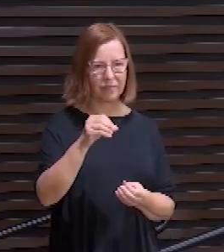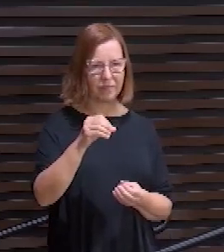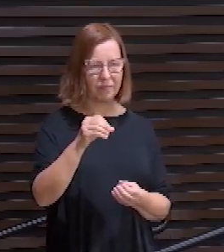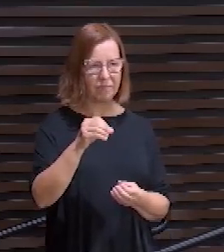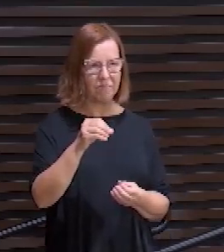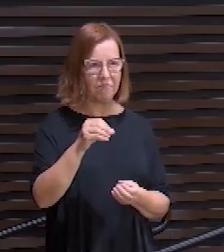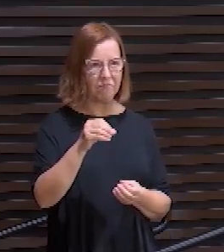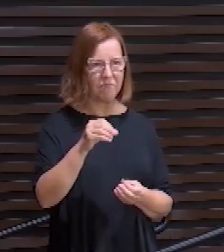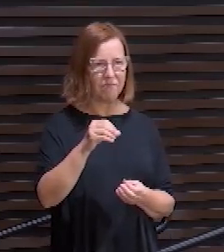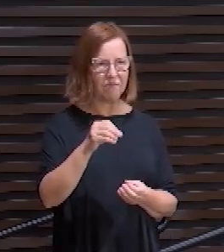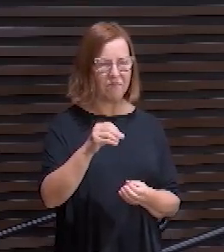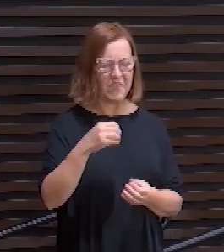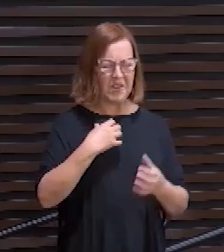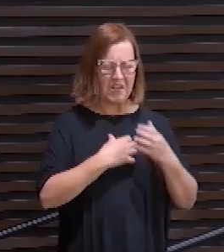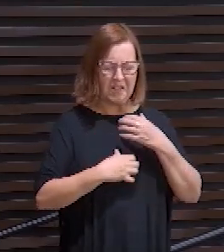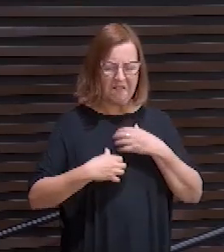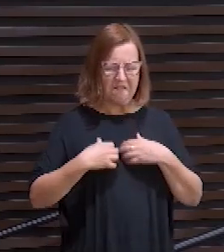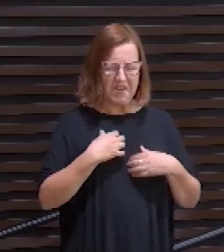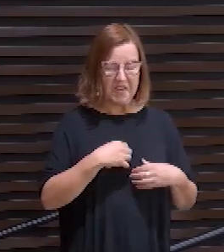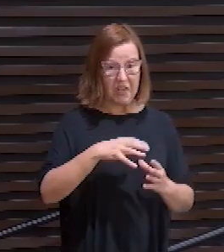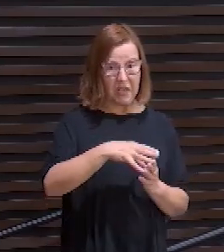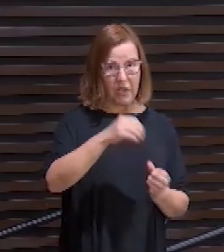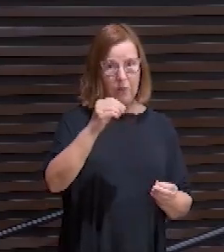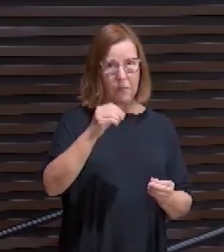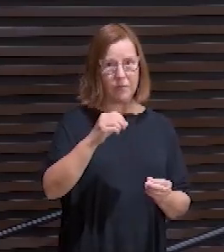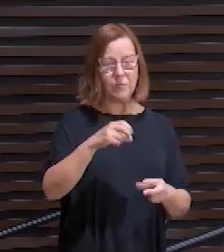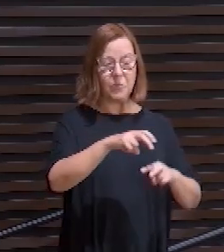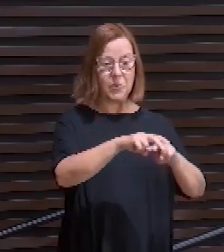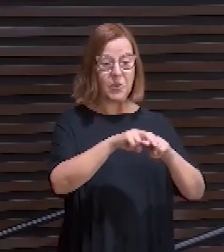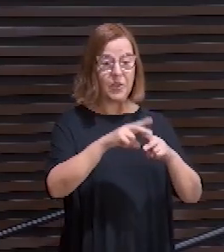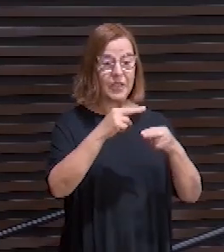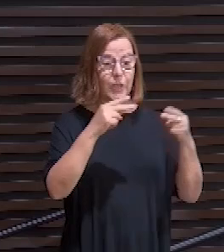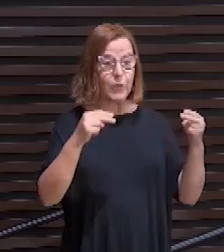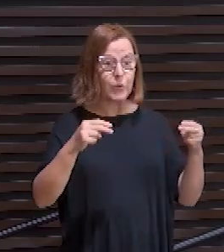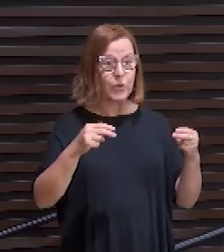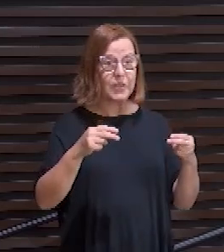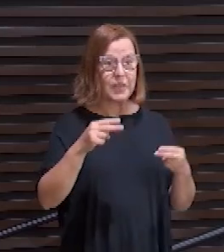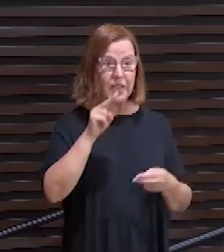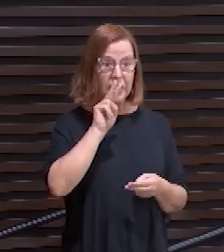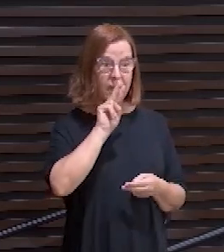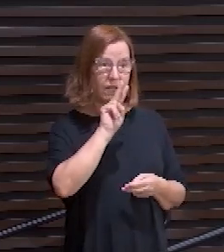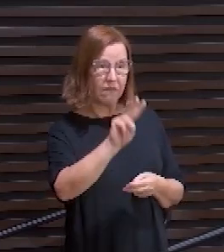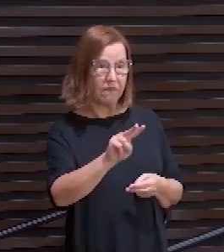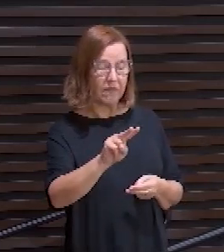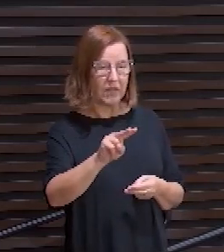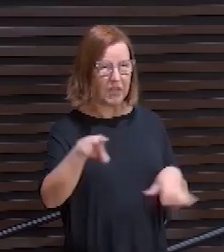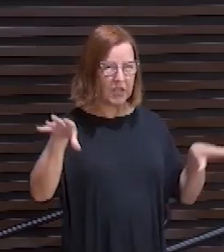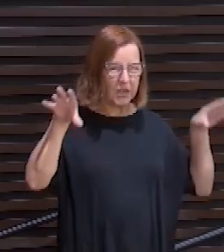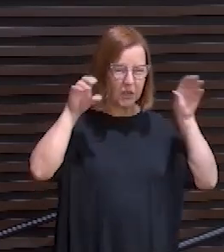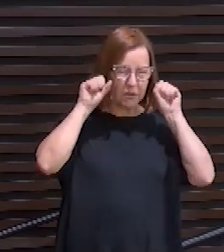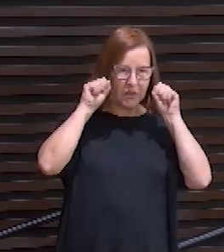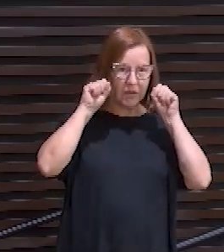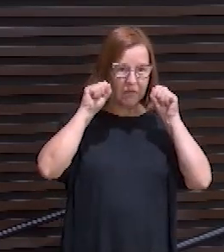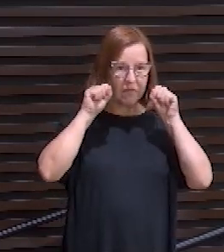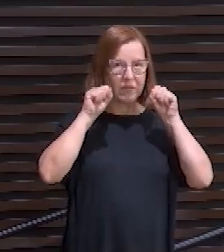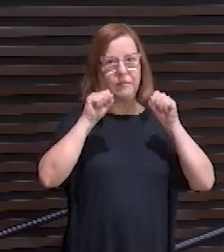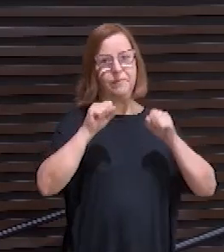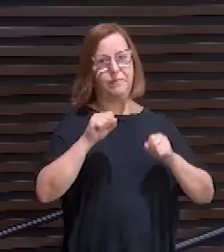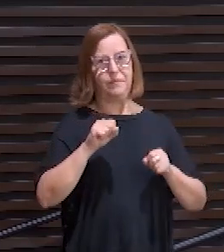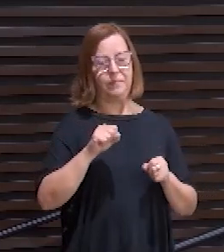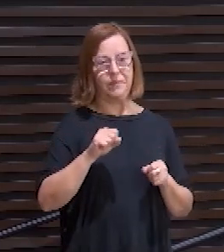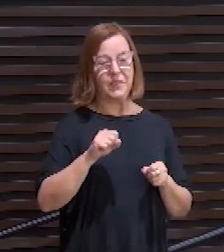Ele tinha aflição de alma por conta das coisas que ele via e ouvia. E assim eu me